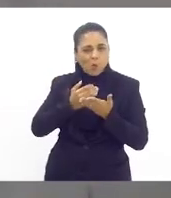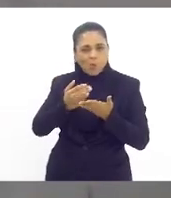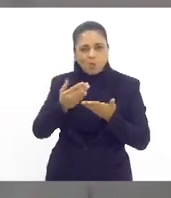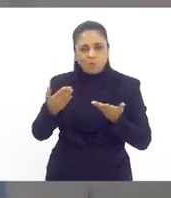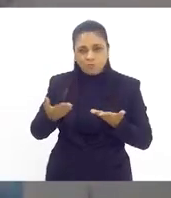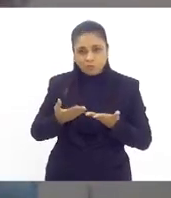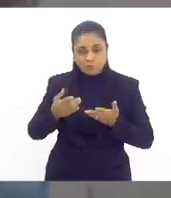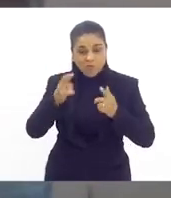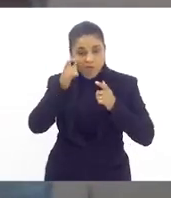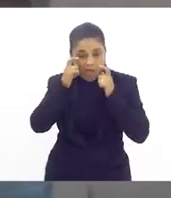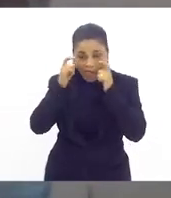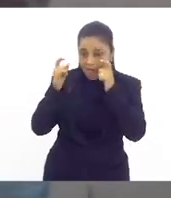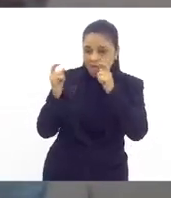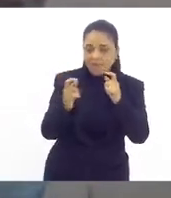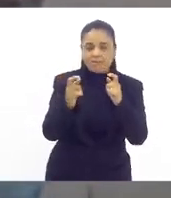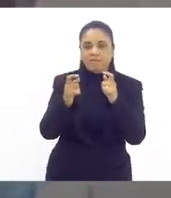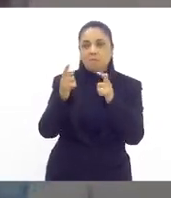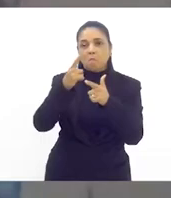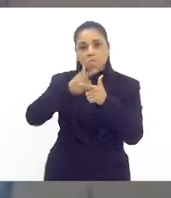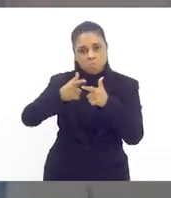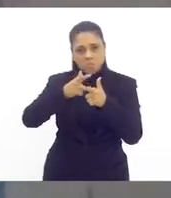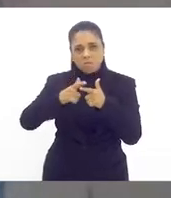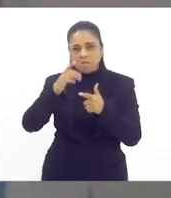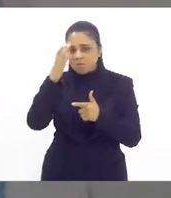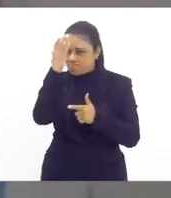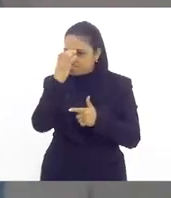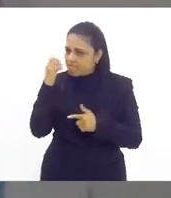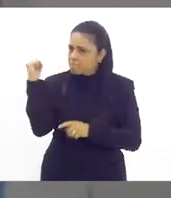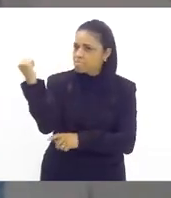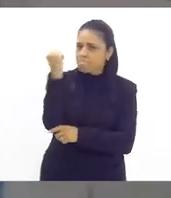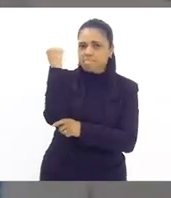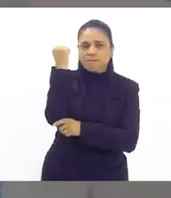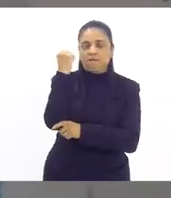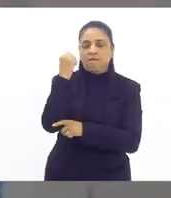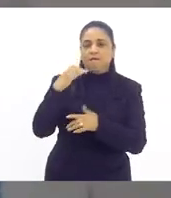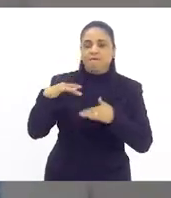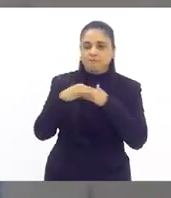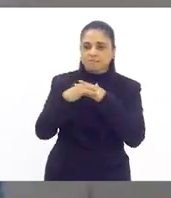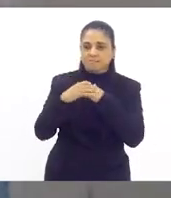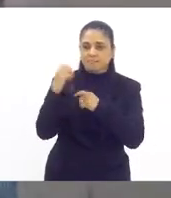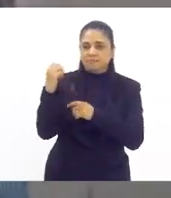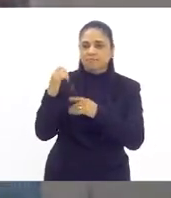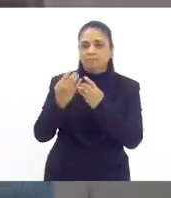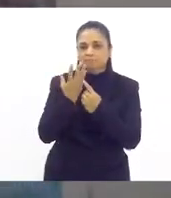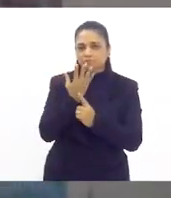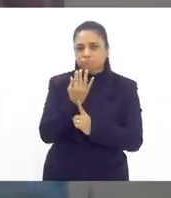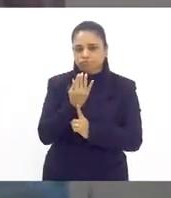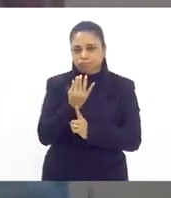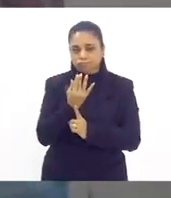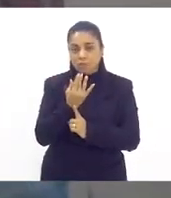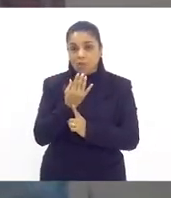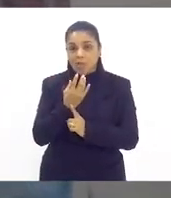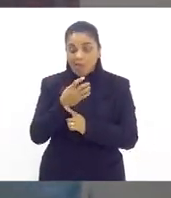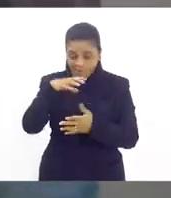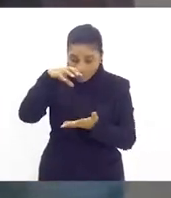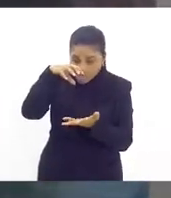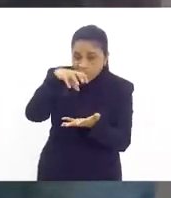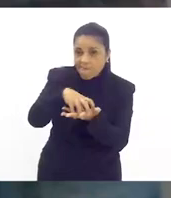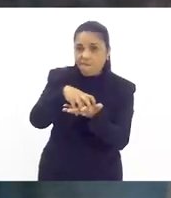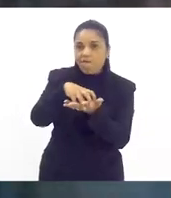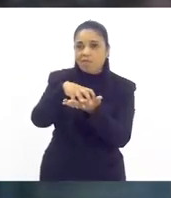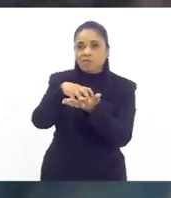chamando atenção para um problema muito grave a nossa cidade Duque de Caxias que hoje é um polo de cultura que